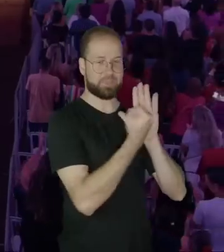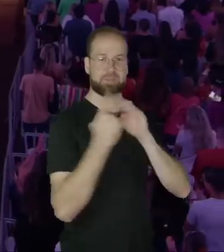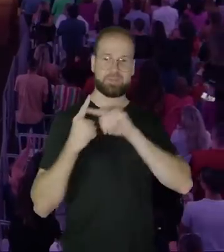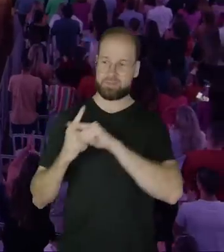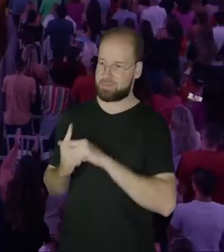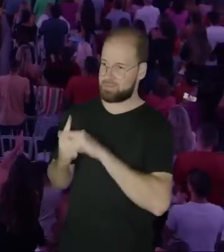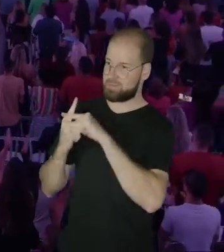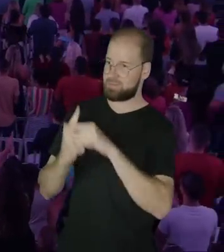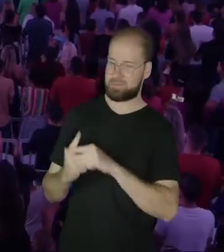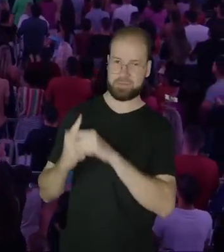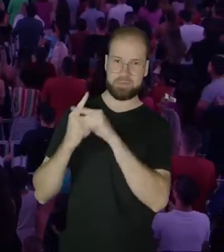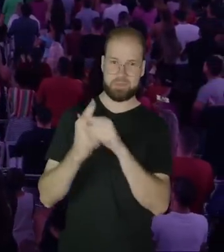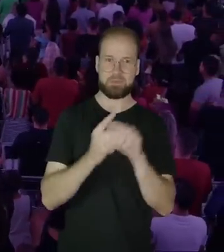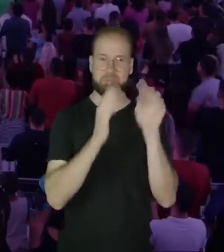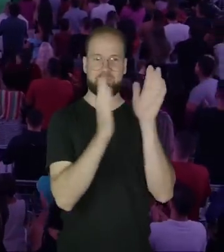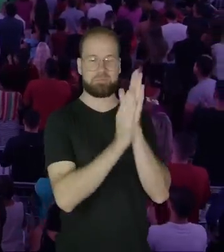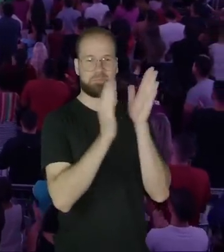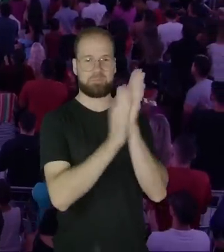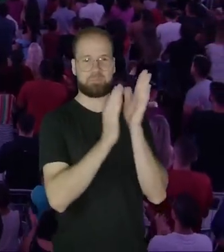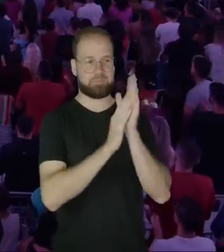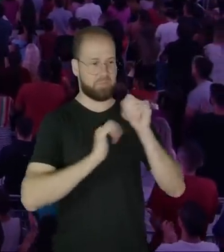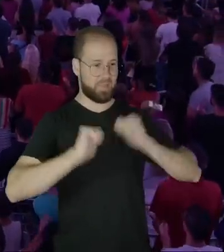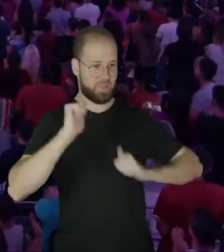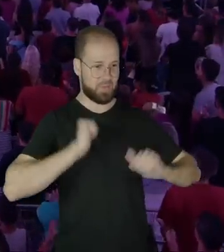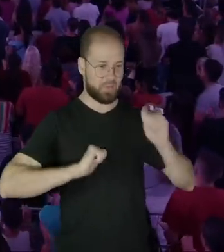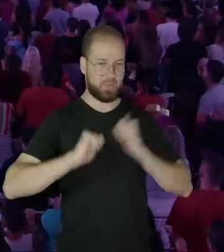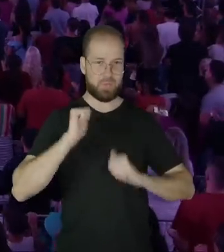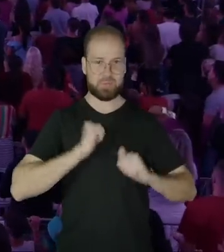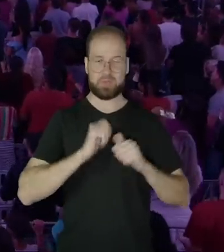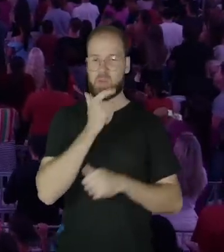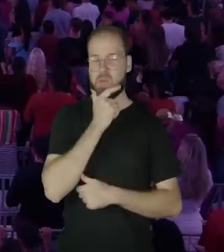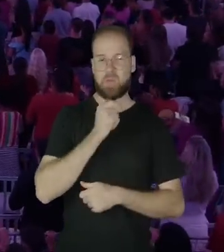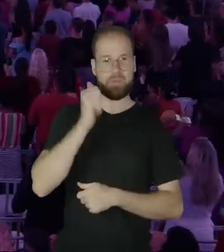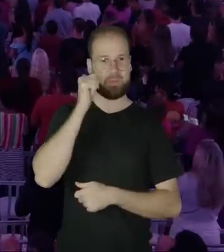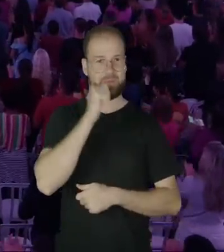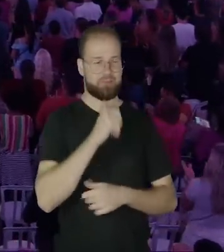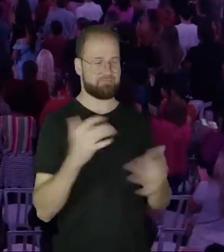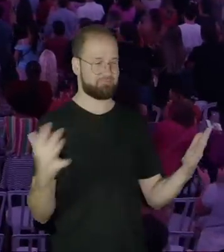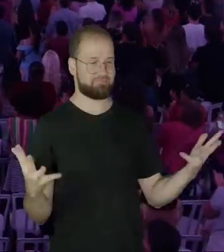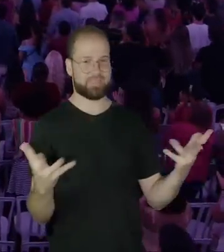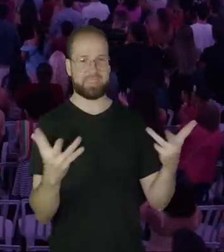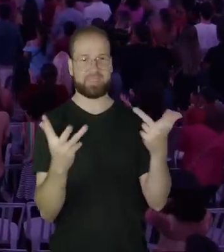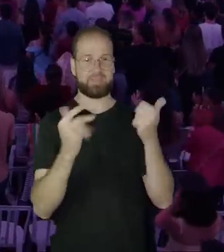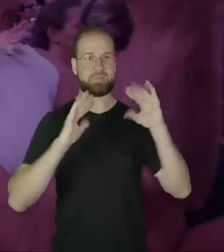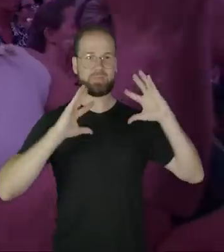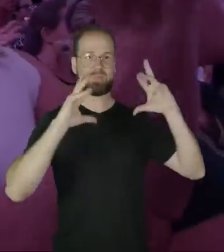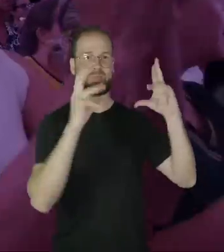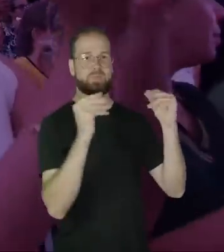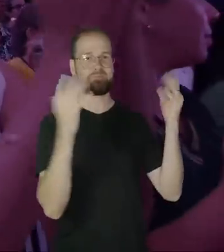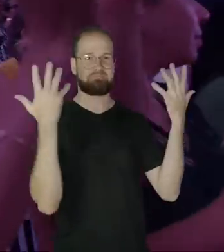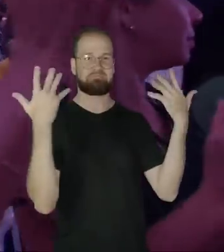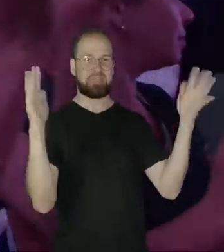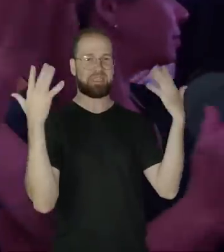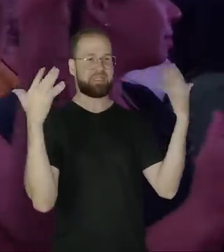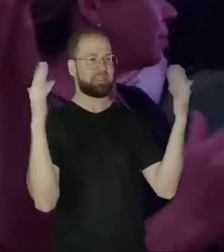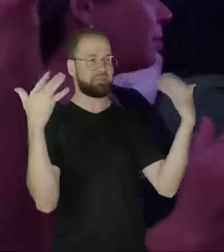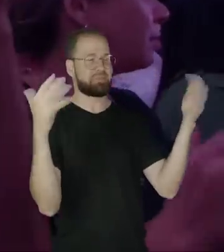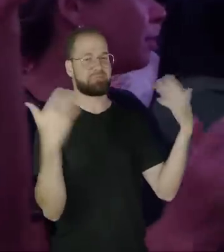de vocês, os atores, atrizes, apoio, elenco, todos, cada um.